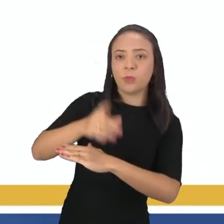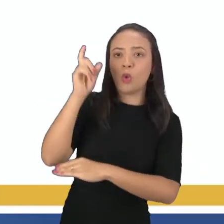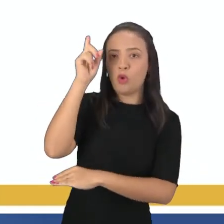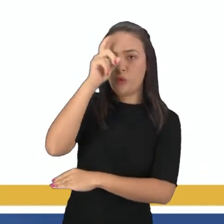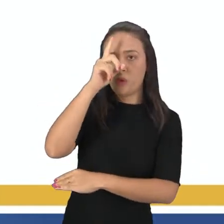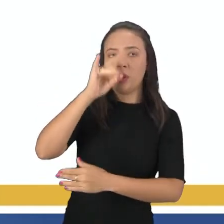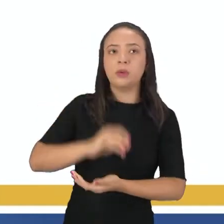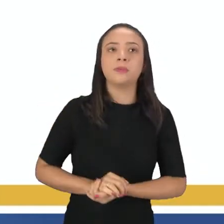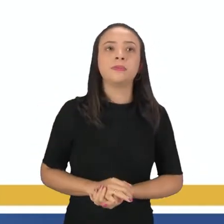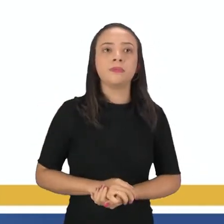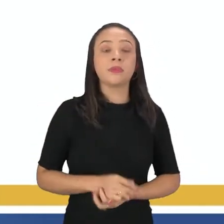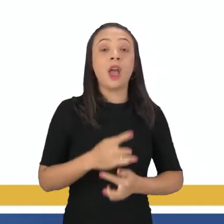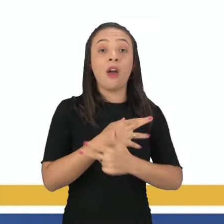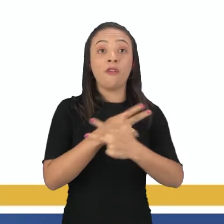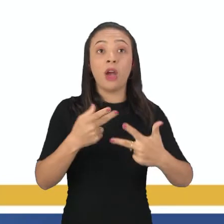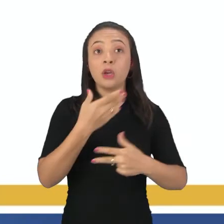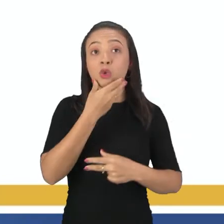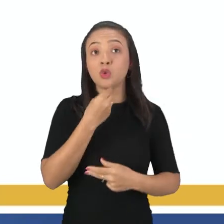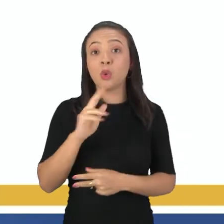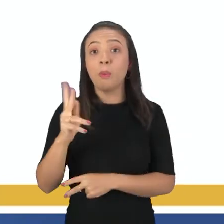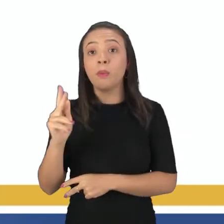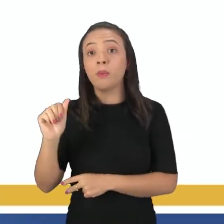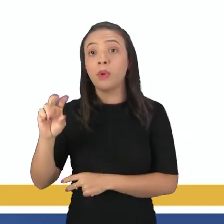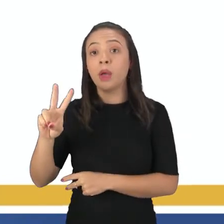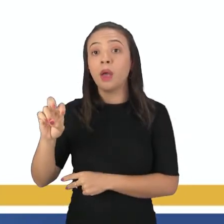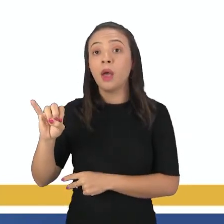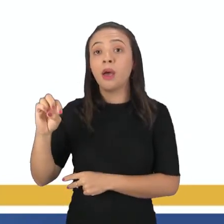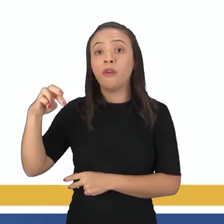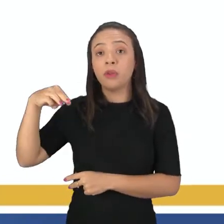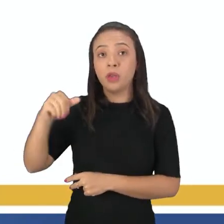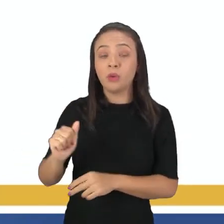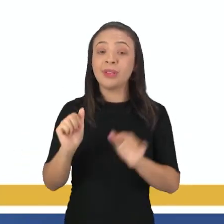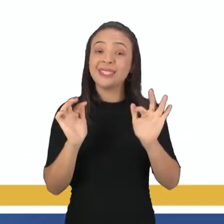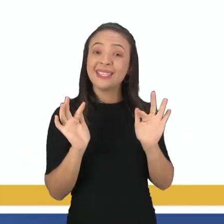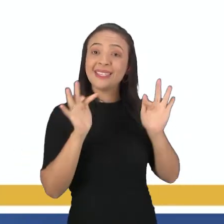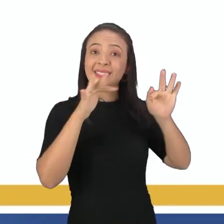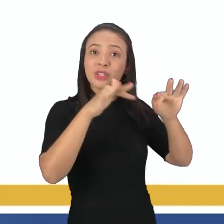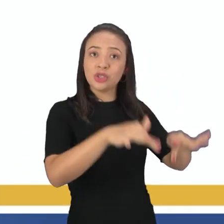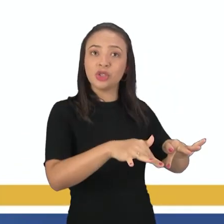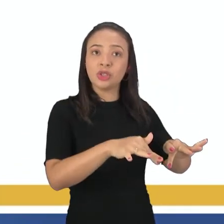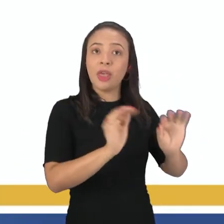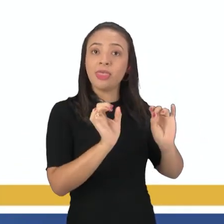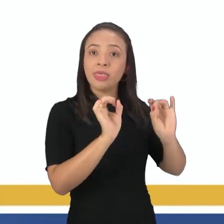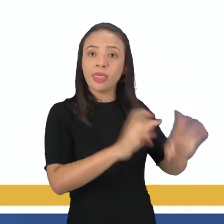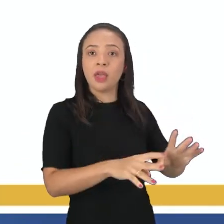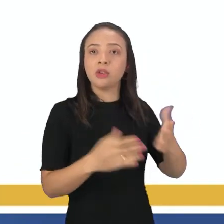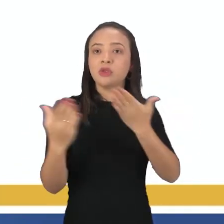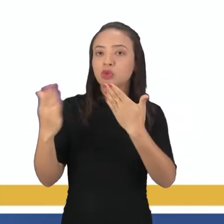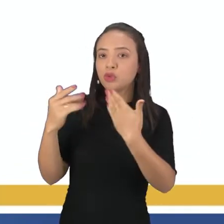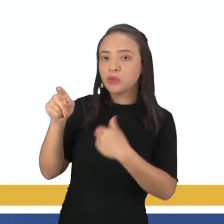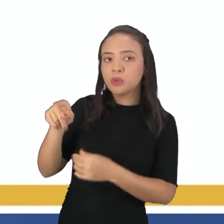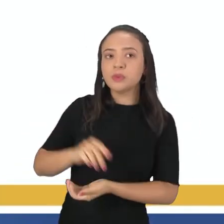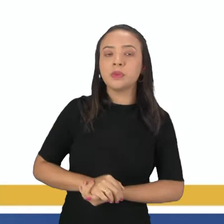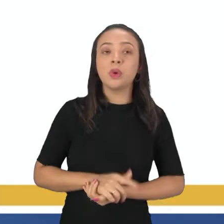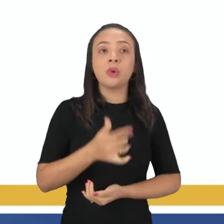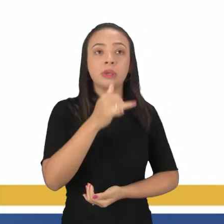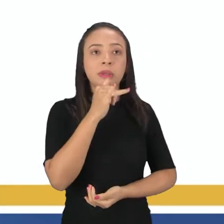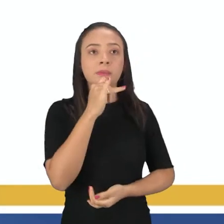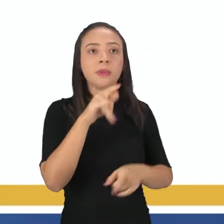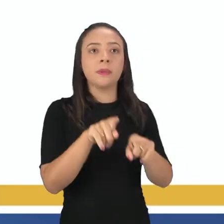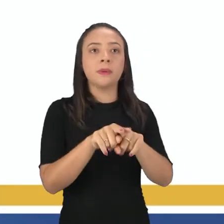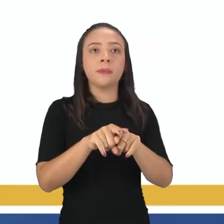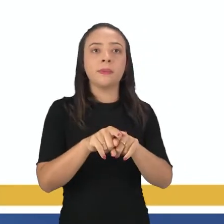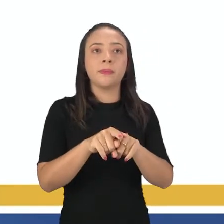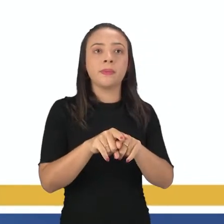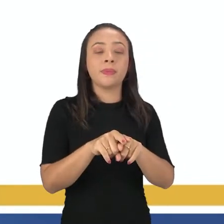B. Muitos homens haviam desistido de falar com ele. Outro exemplo,